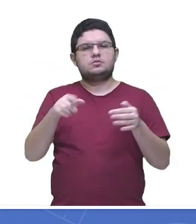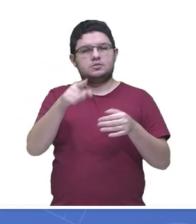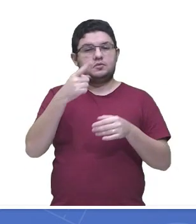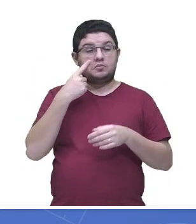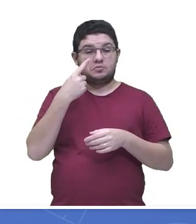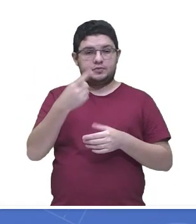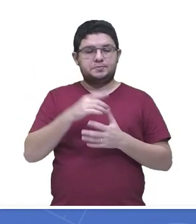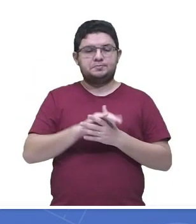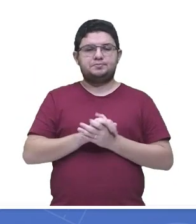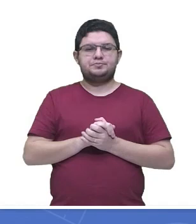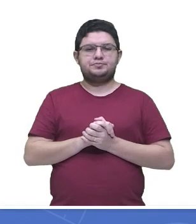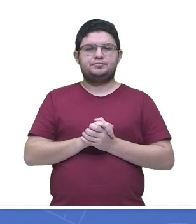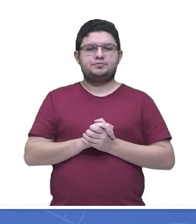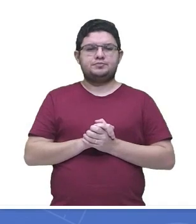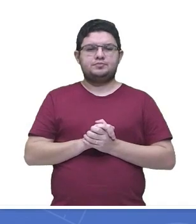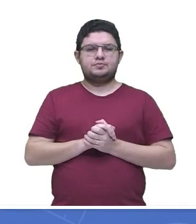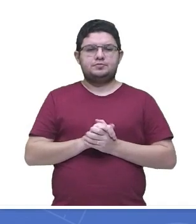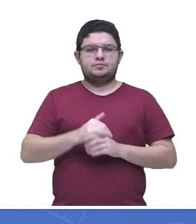attention.